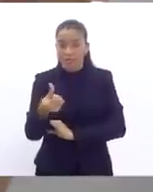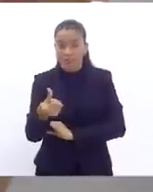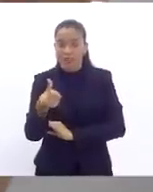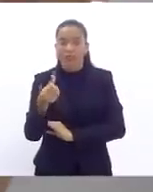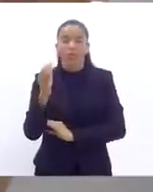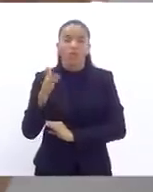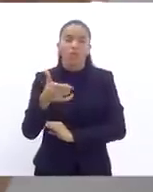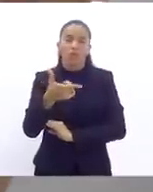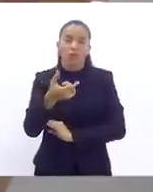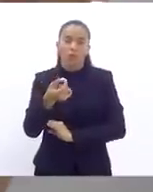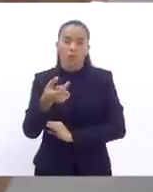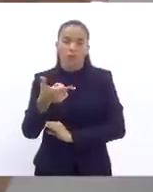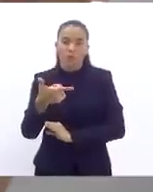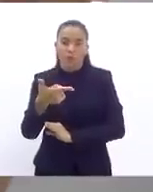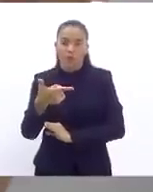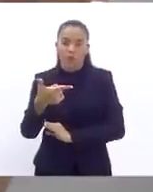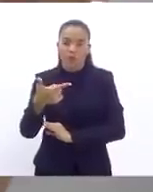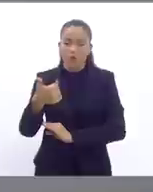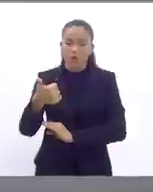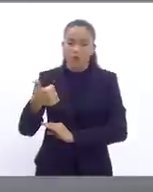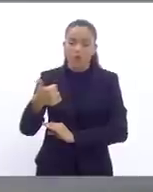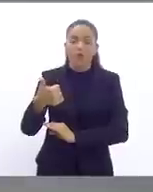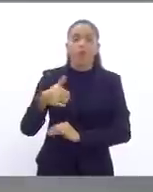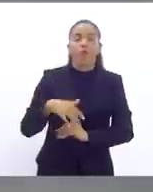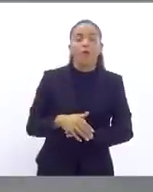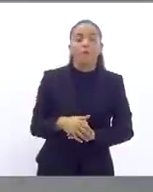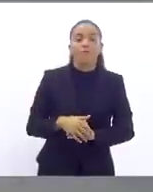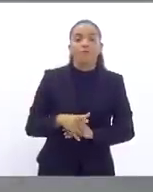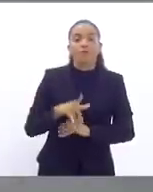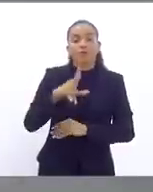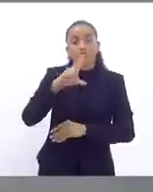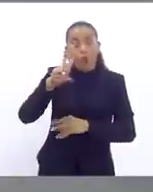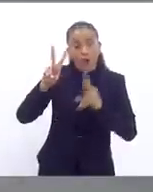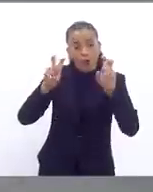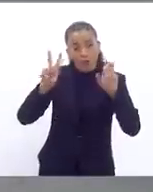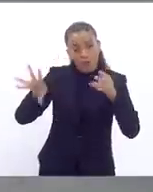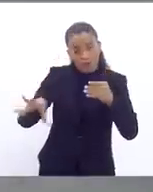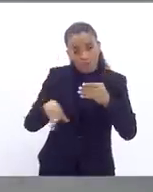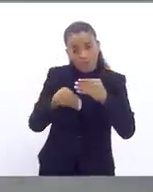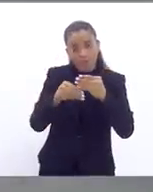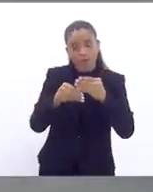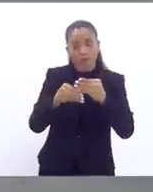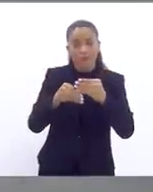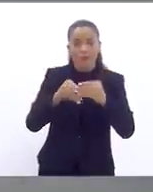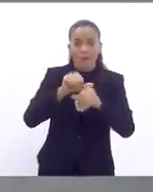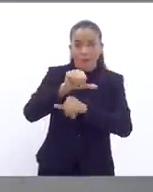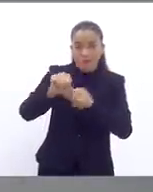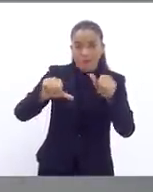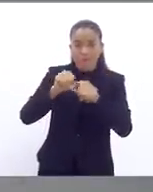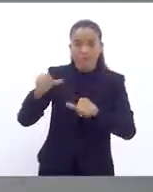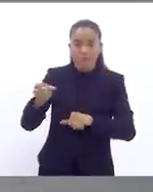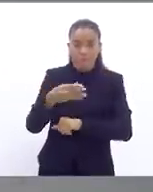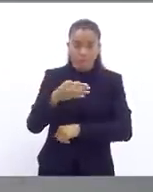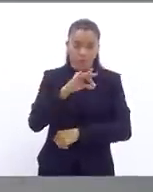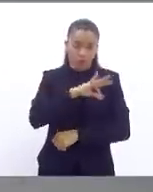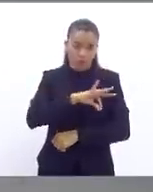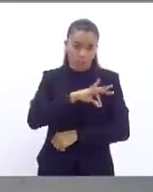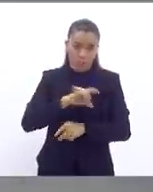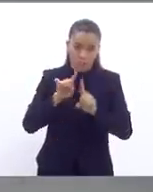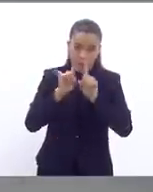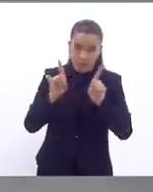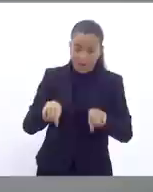que é exatamente aquele que estabelece a recomposição salarial dos Servidores Públicos né ficou